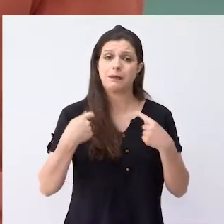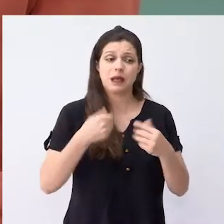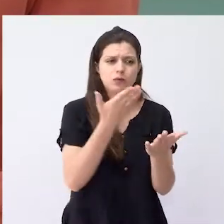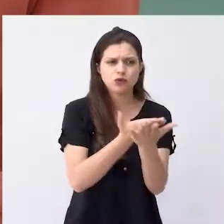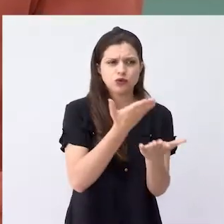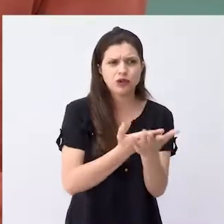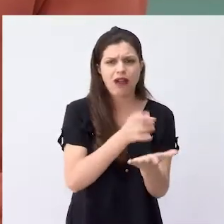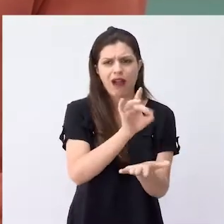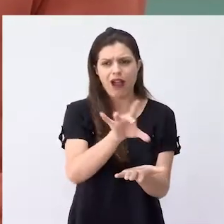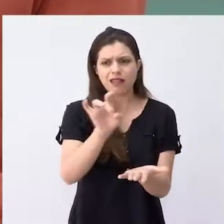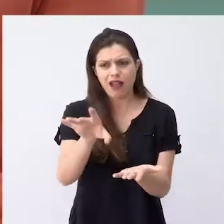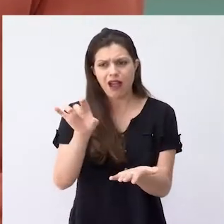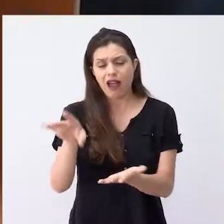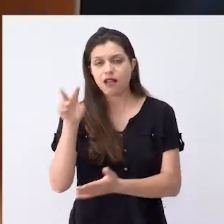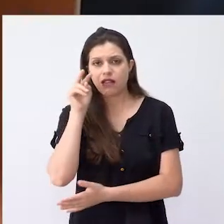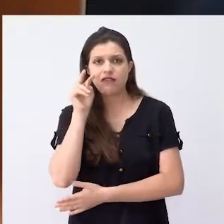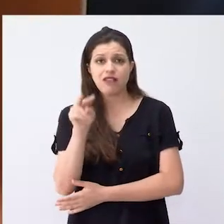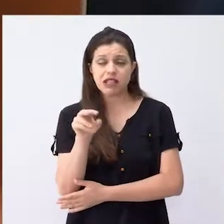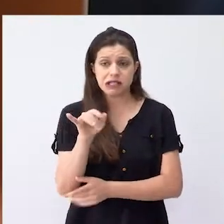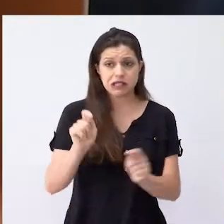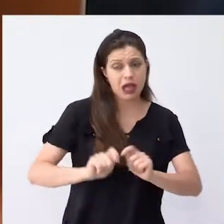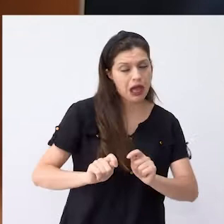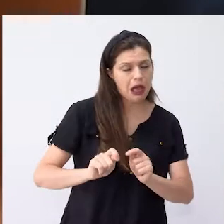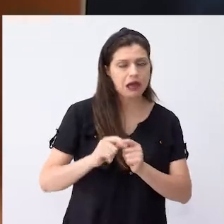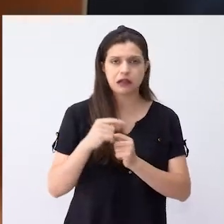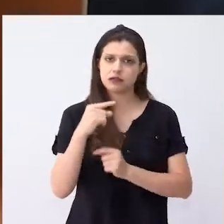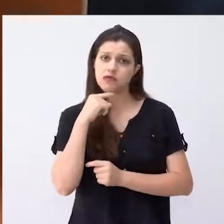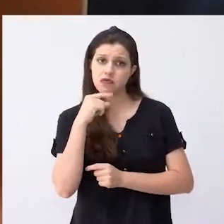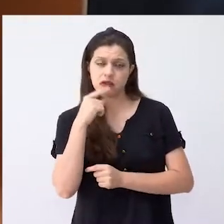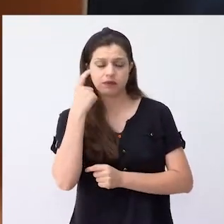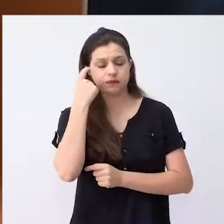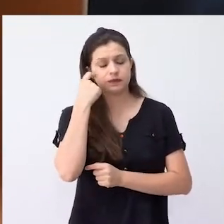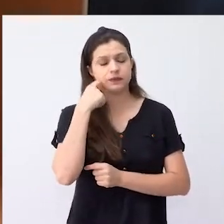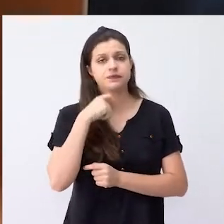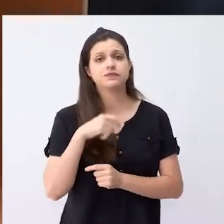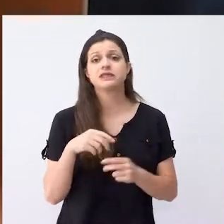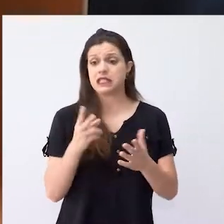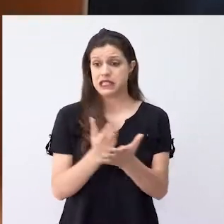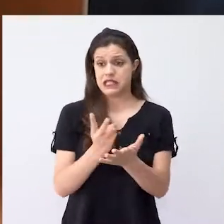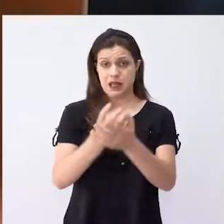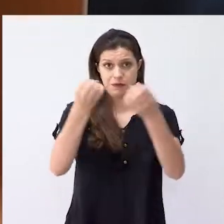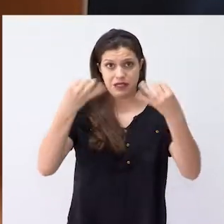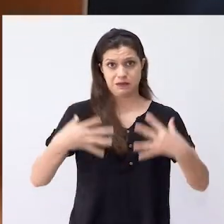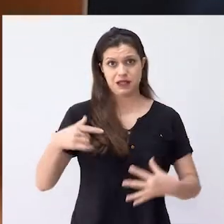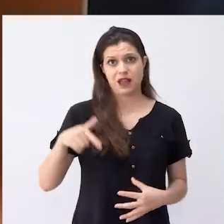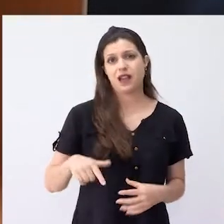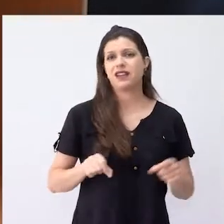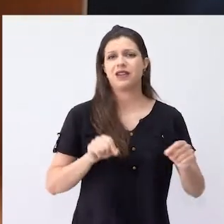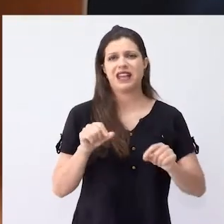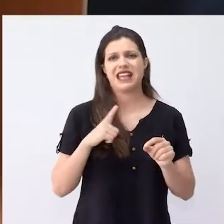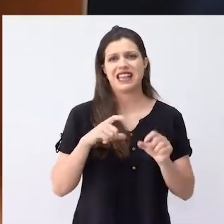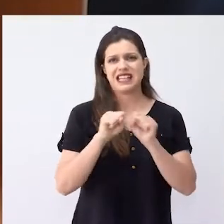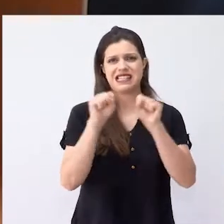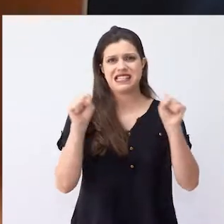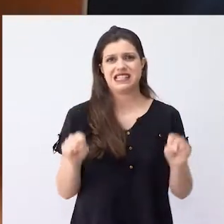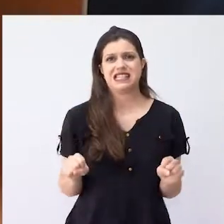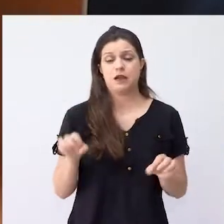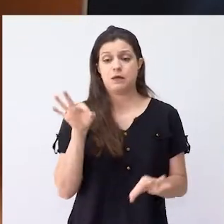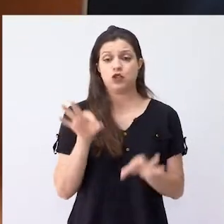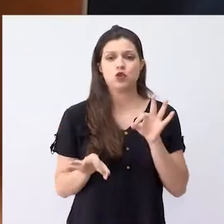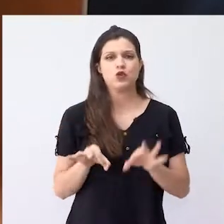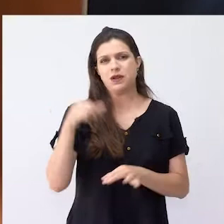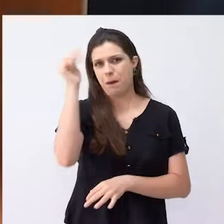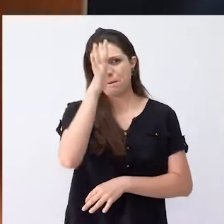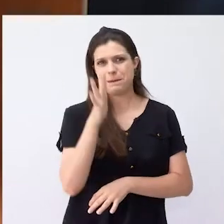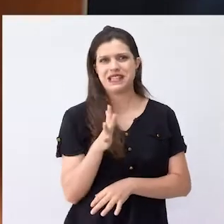gente efetivamente o que pode e o que não pode. A gente sempre reforça aqui no programa que o sistema jurídico brasileiro é complexo em todas as suas áreas,